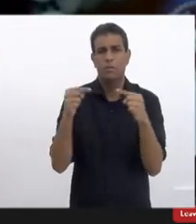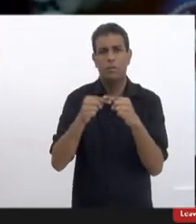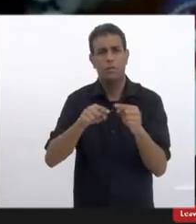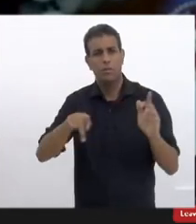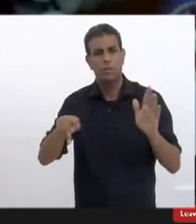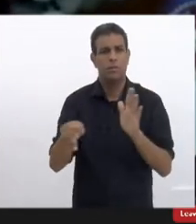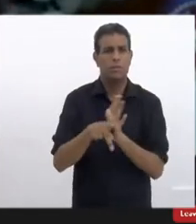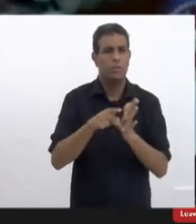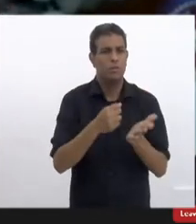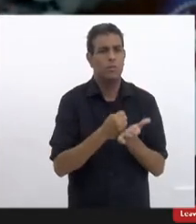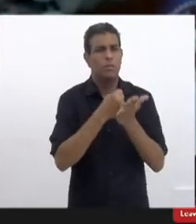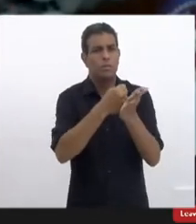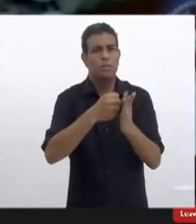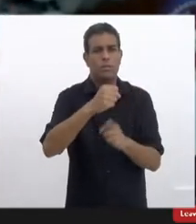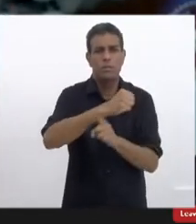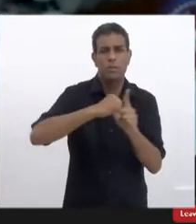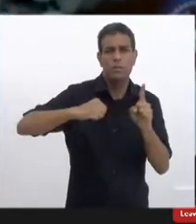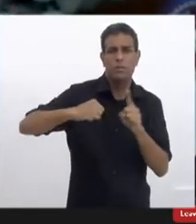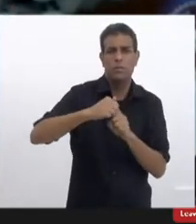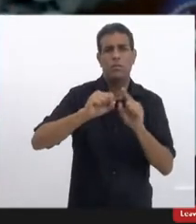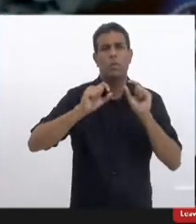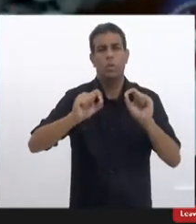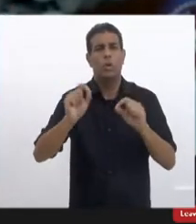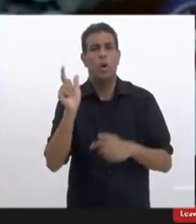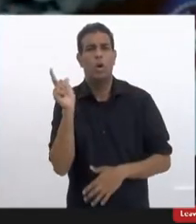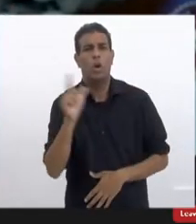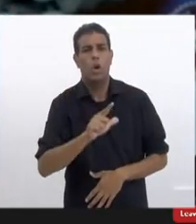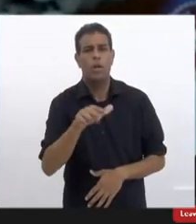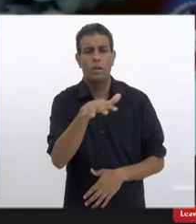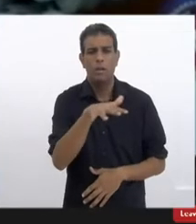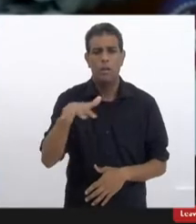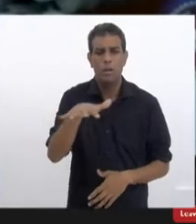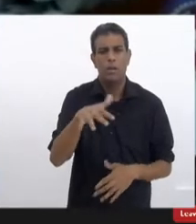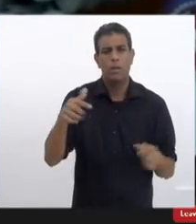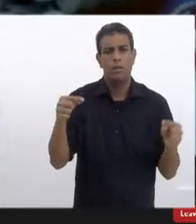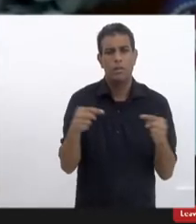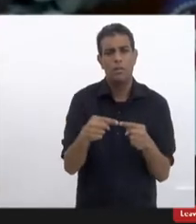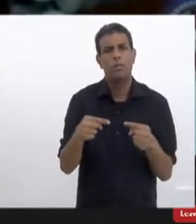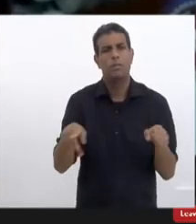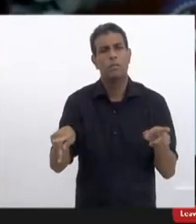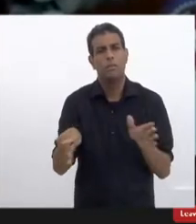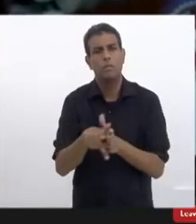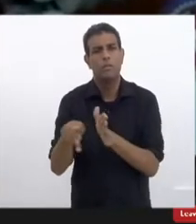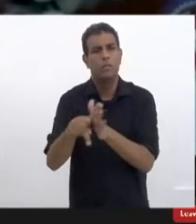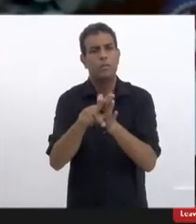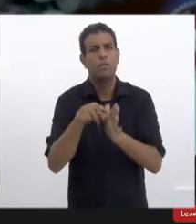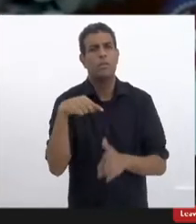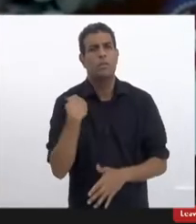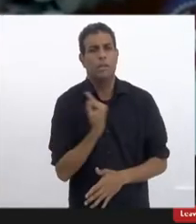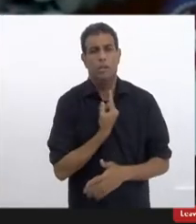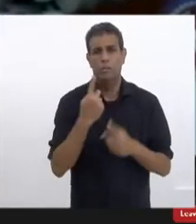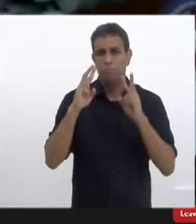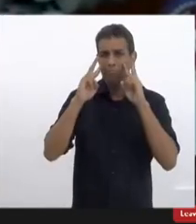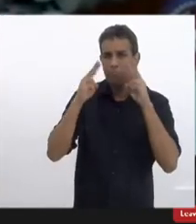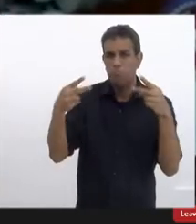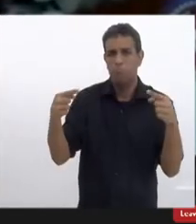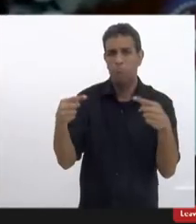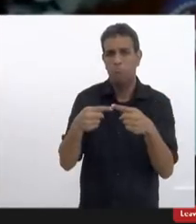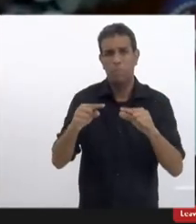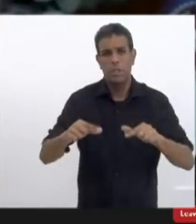da assistência, em prol da assistência e do amparo ao indivíduo, para uma atuação efetiva,